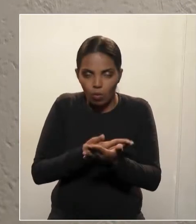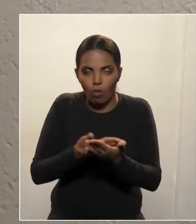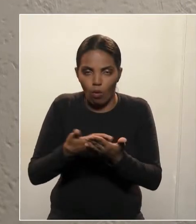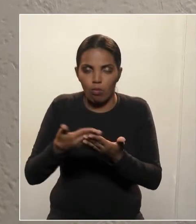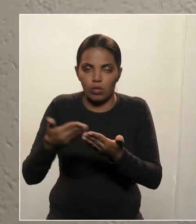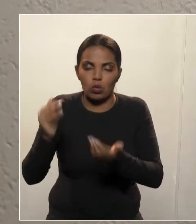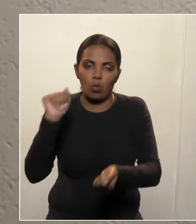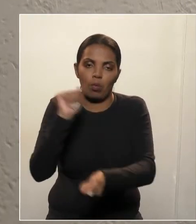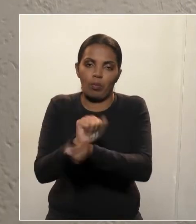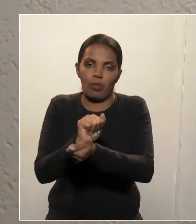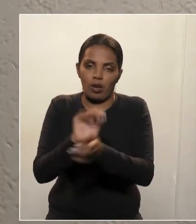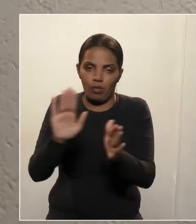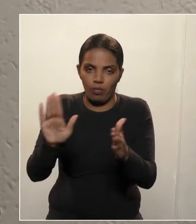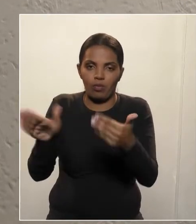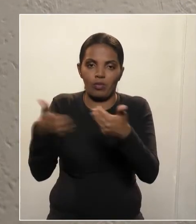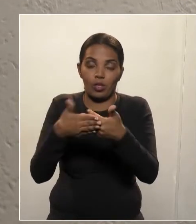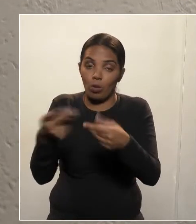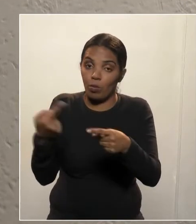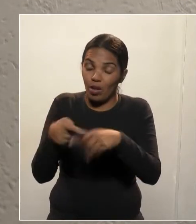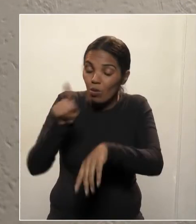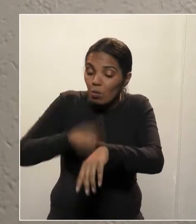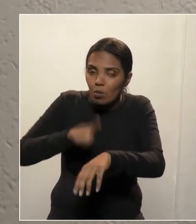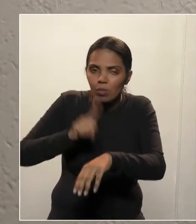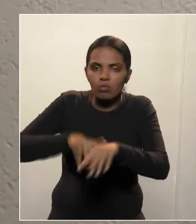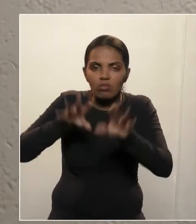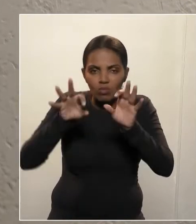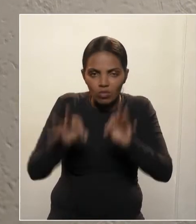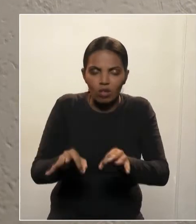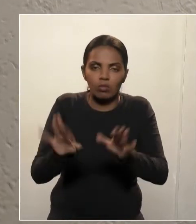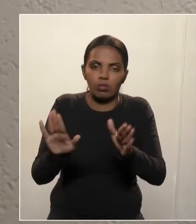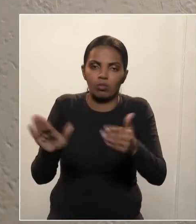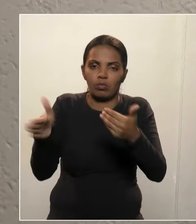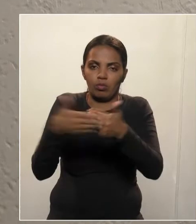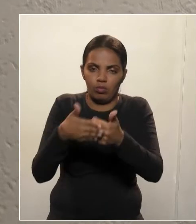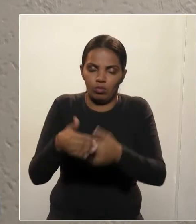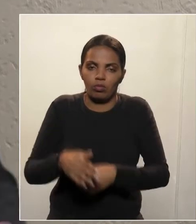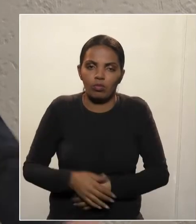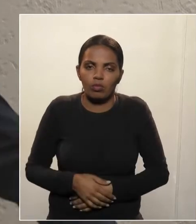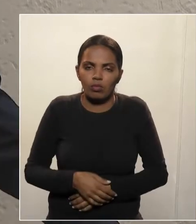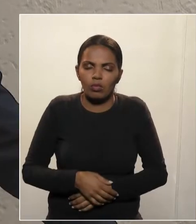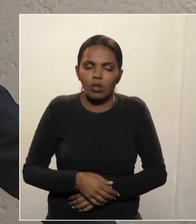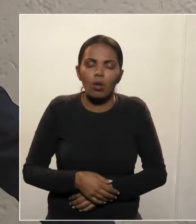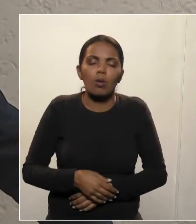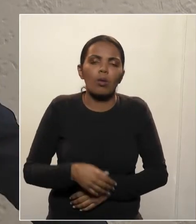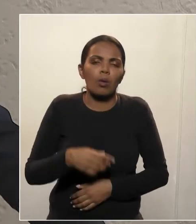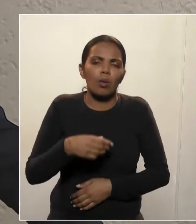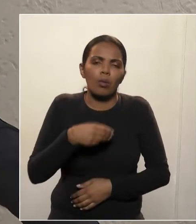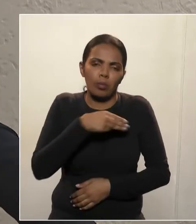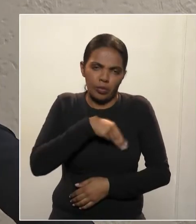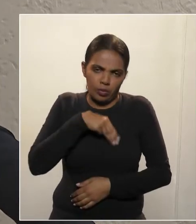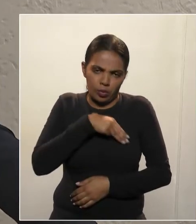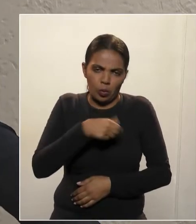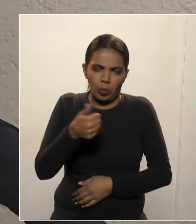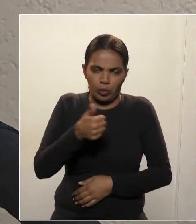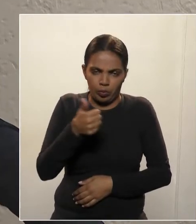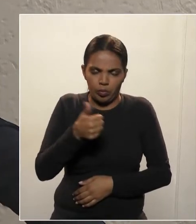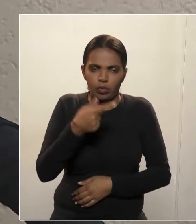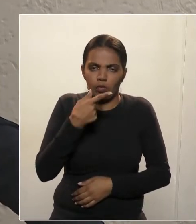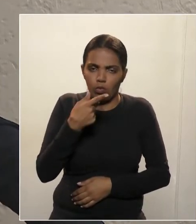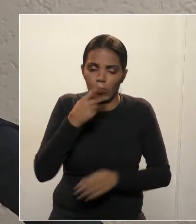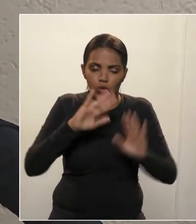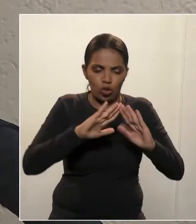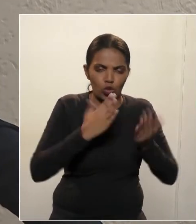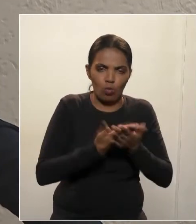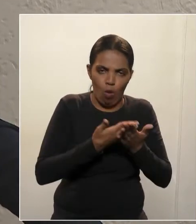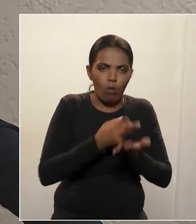essas medidas por entender que o momento exige. Em coletivo, agora há pouco, o primeiro-ministro da Inglaterra comunicou que ainda as escolas vão